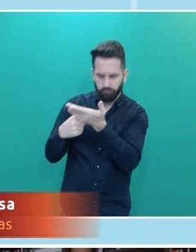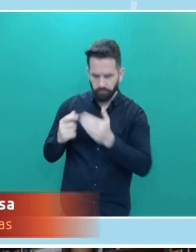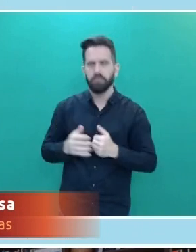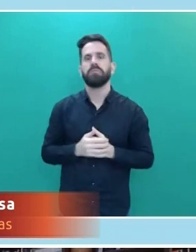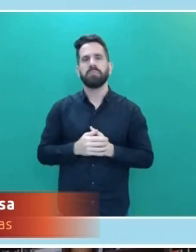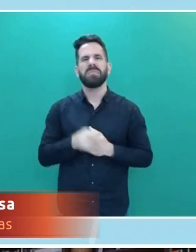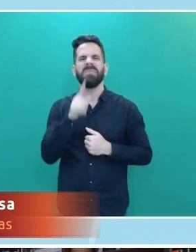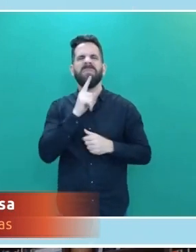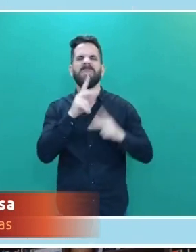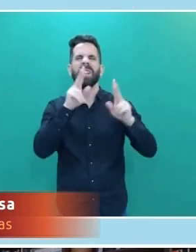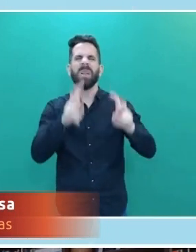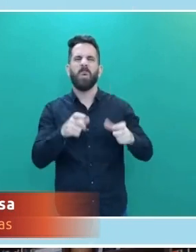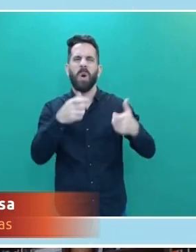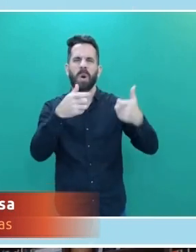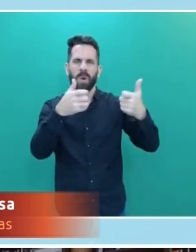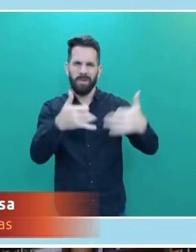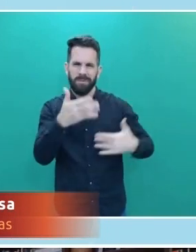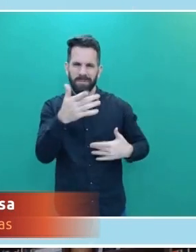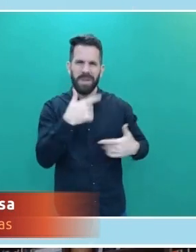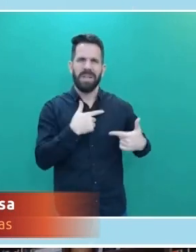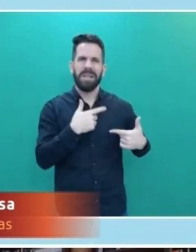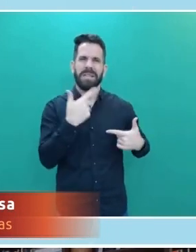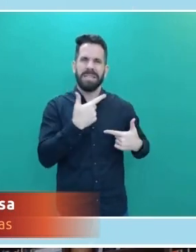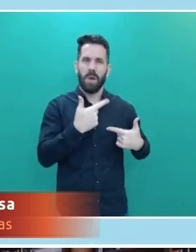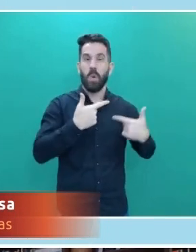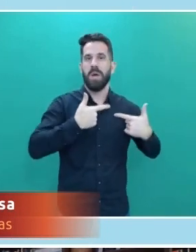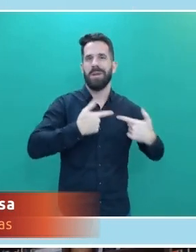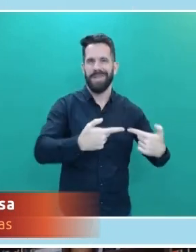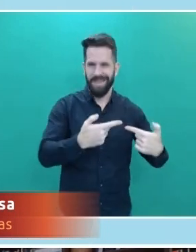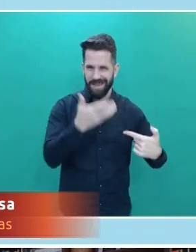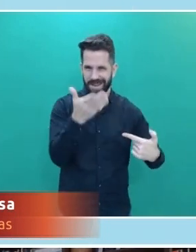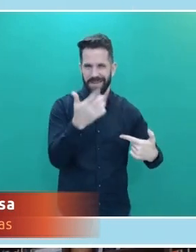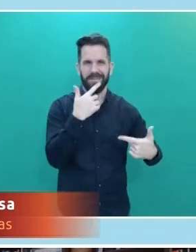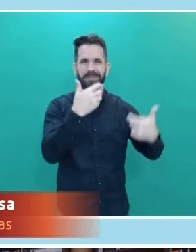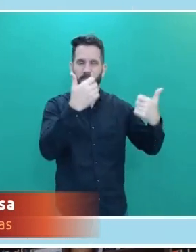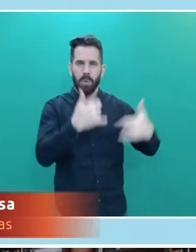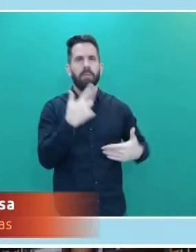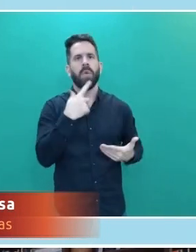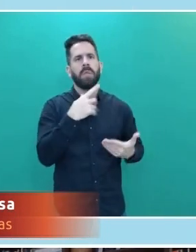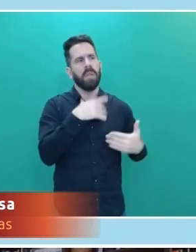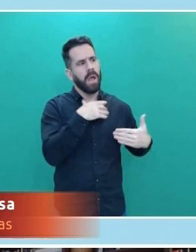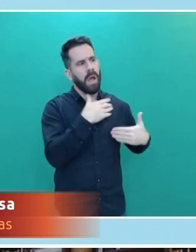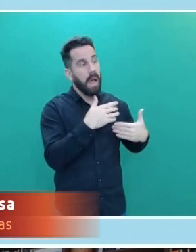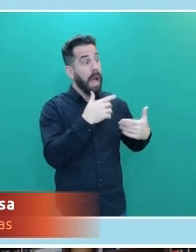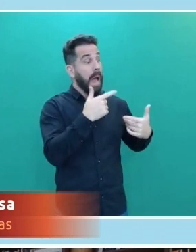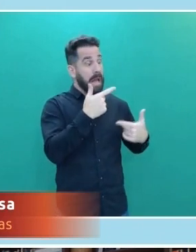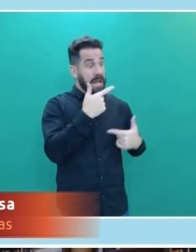Mundial. Então, ali, quando houve as negociações pós-Segunda Guerra Mundial, houve muito